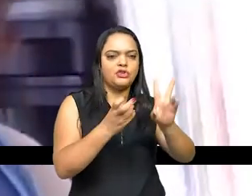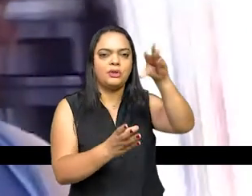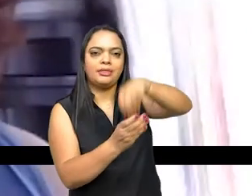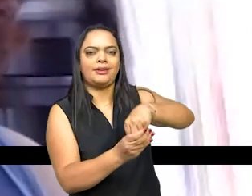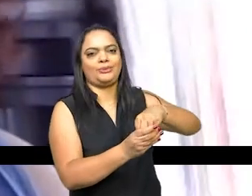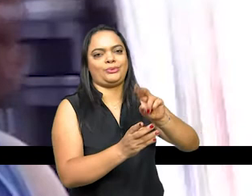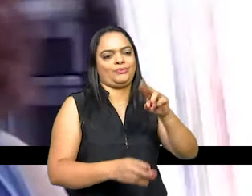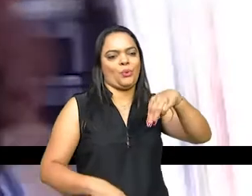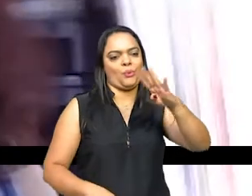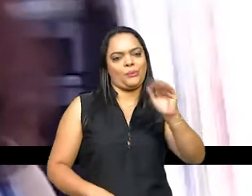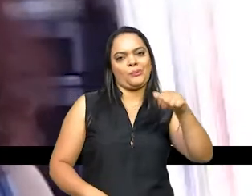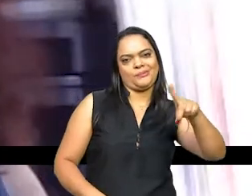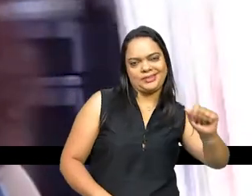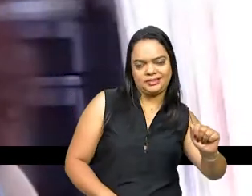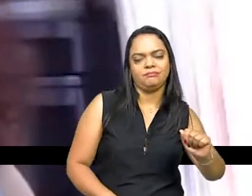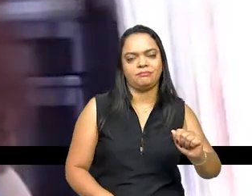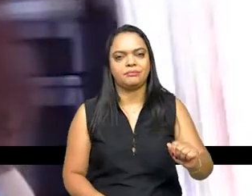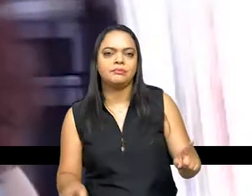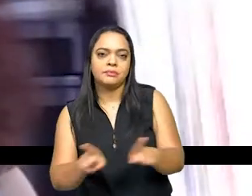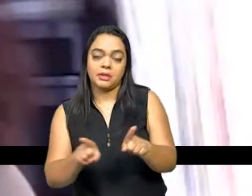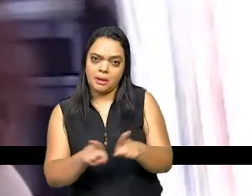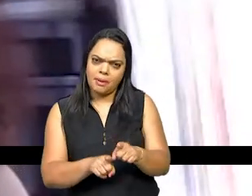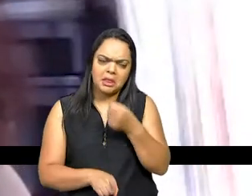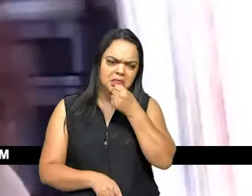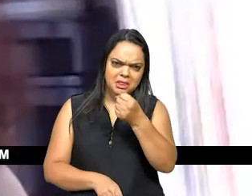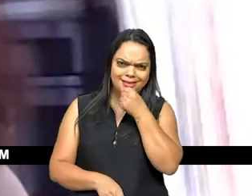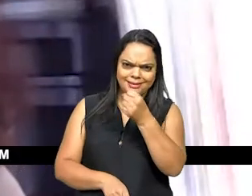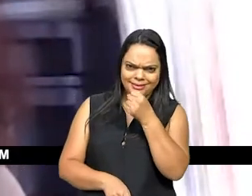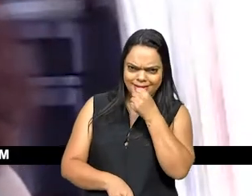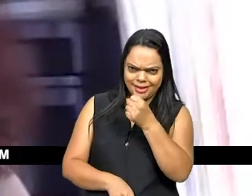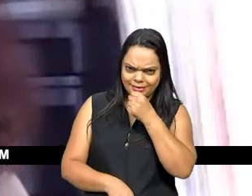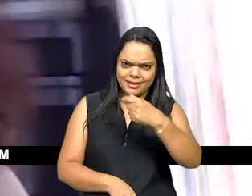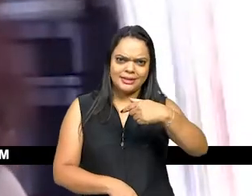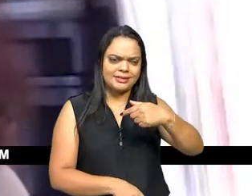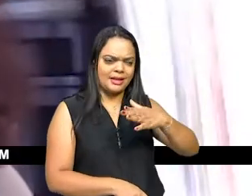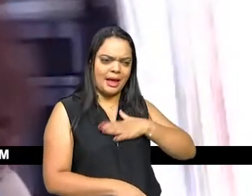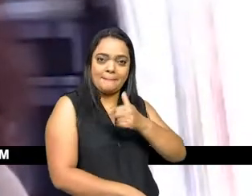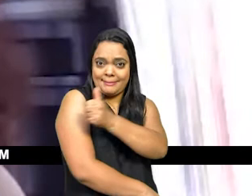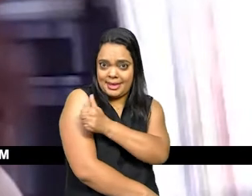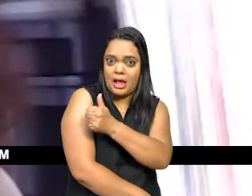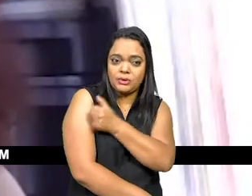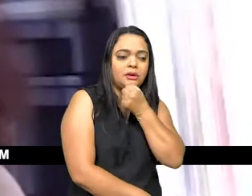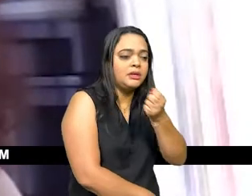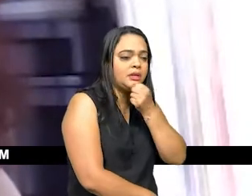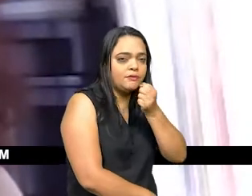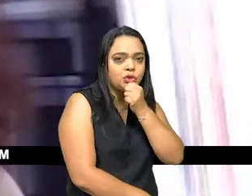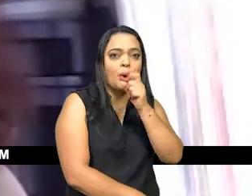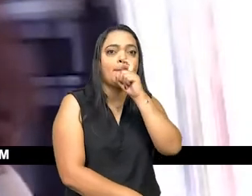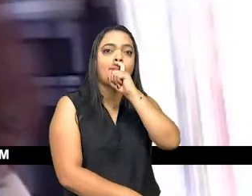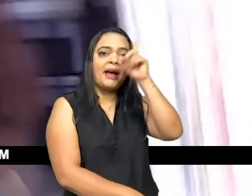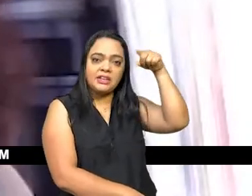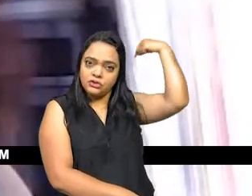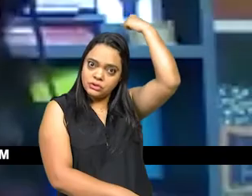indígena. Então, inclusive nas entrevistas que a minha orientanda fez com o pai de santo do terreiro que ela